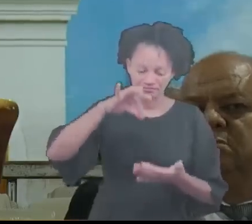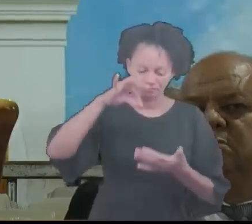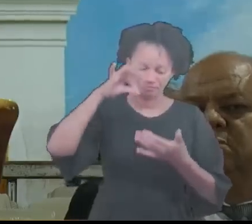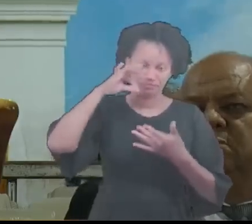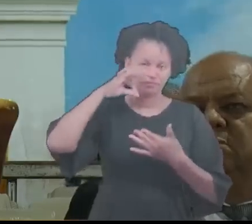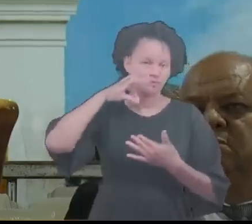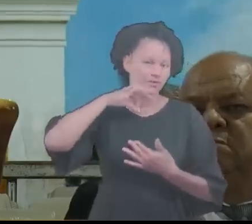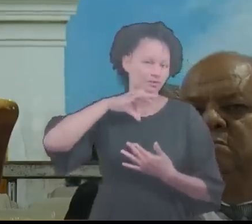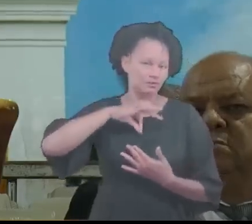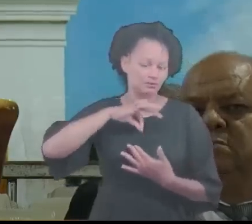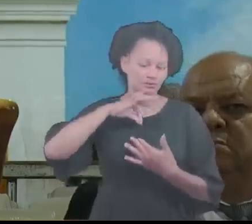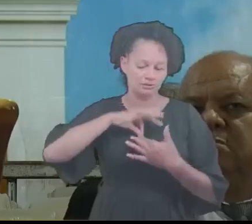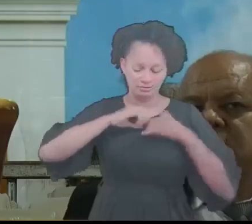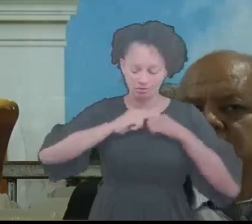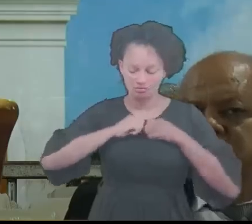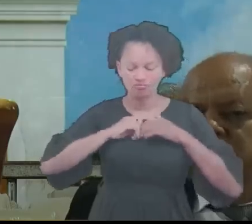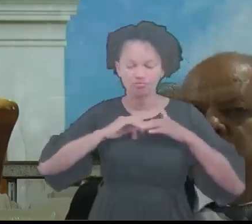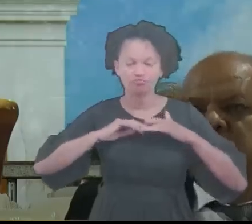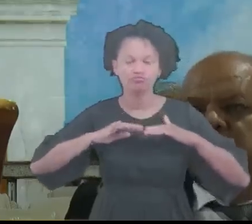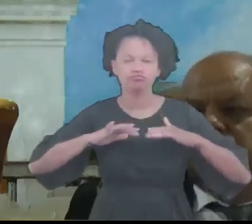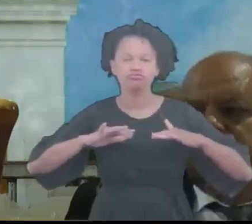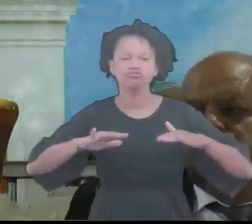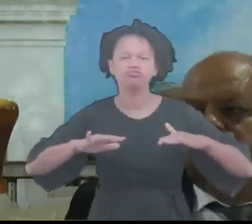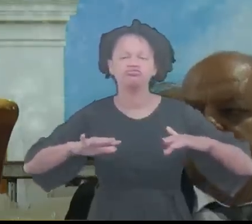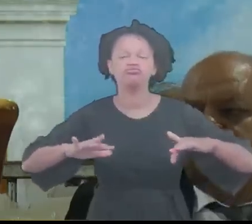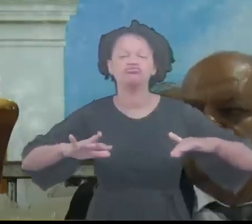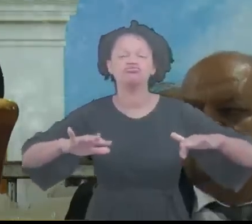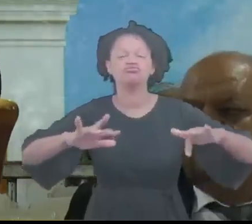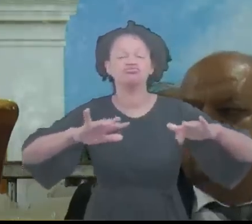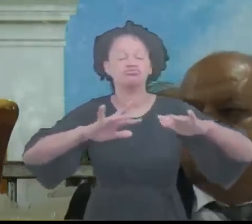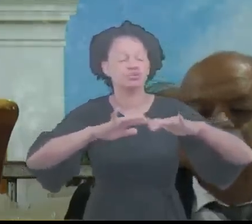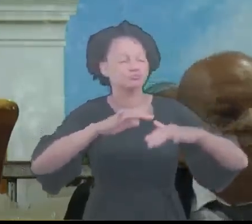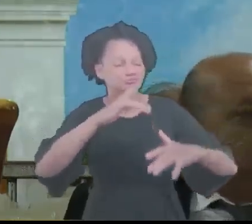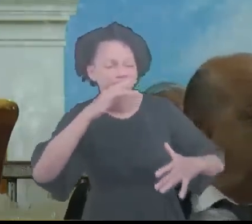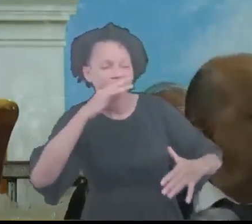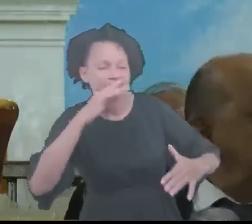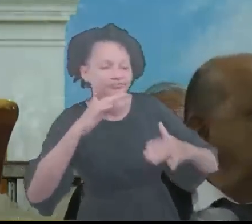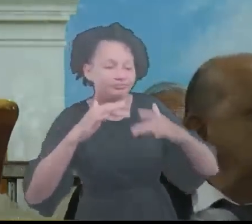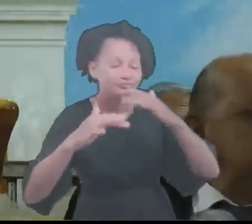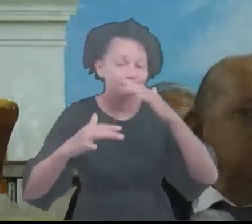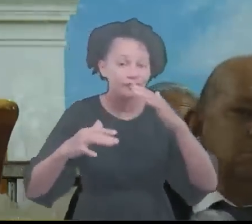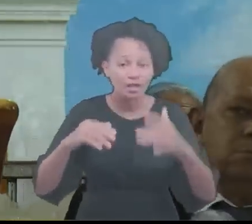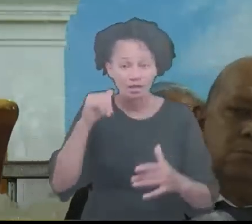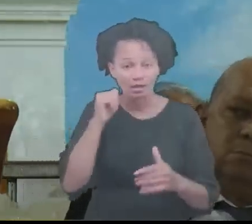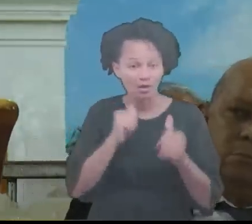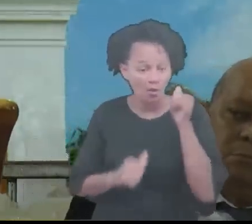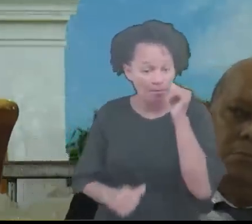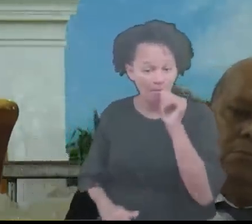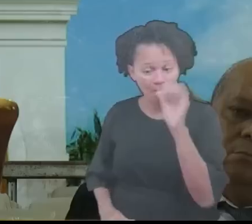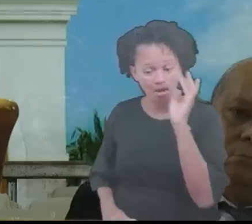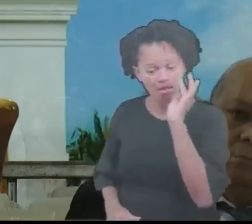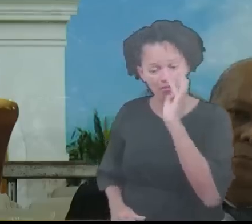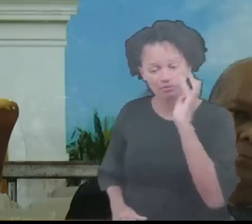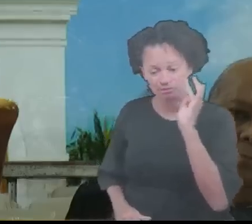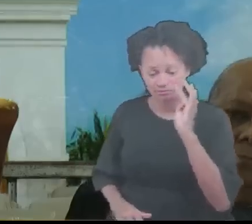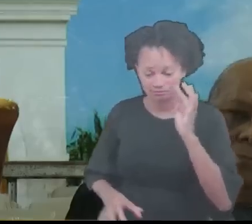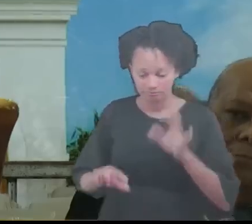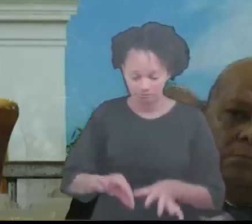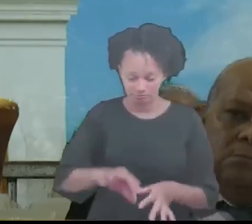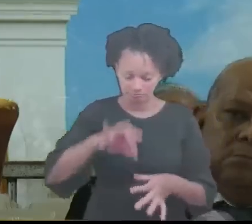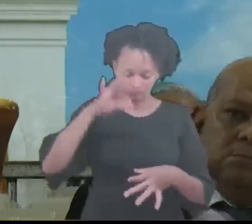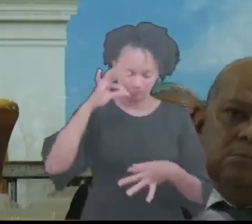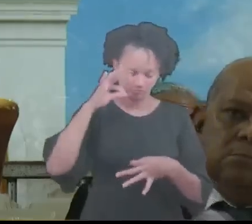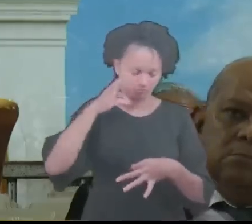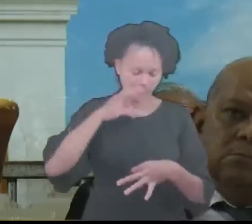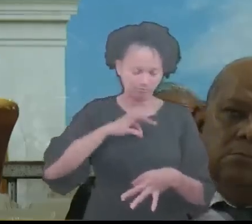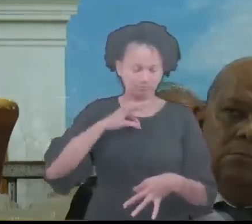irmão, aquilo cheirava, aquilo perfumava. Por onde uma noiva que tinha um saquitel de